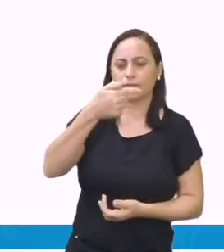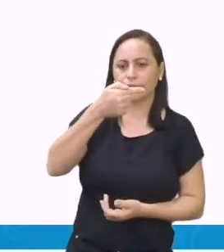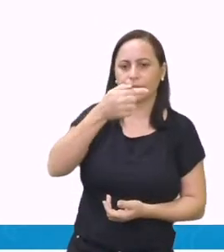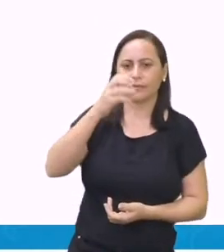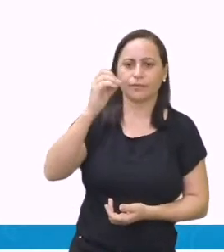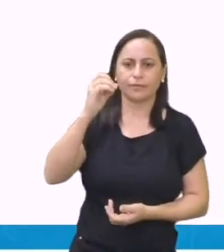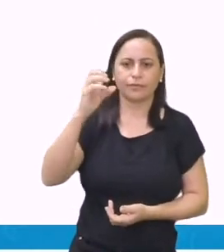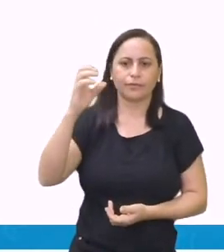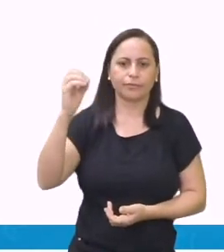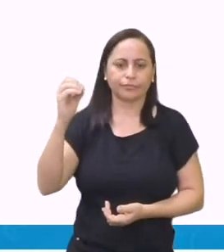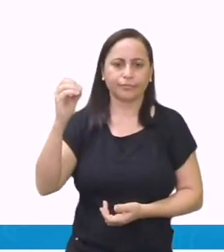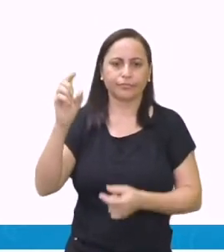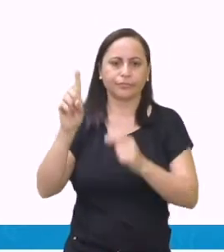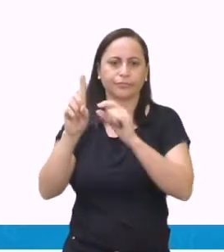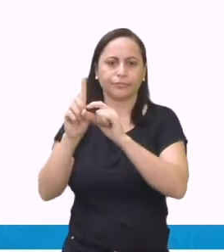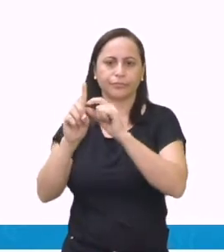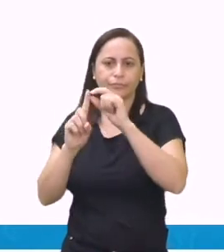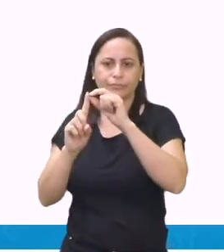700